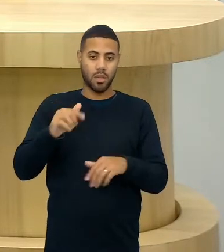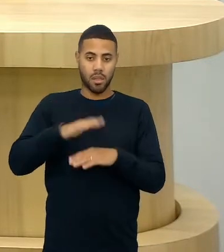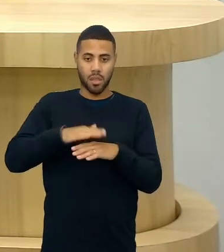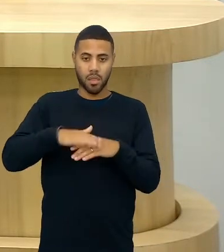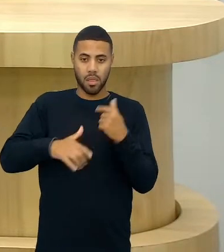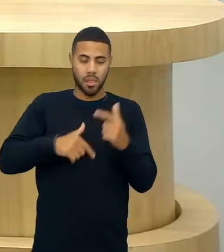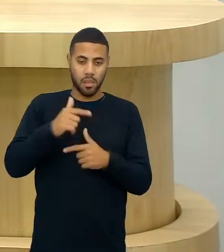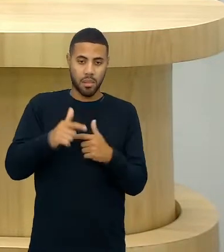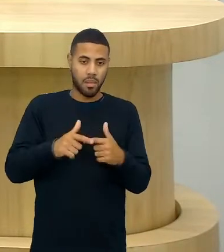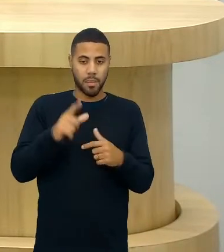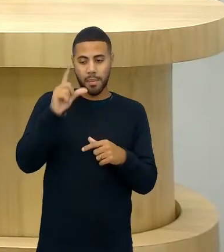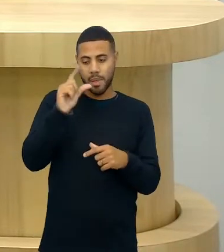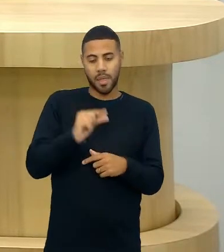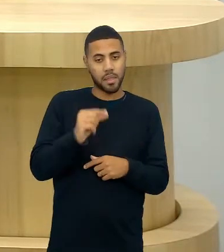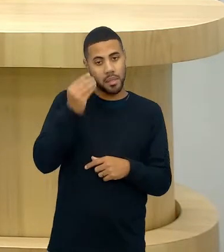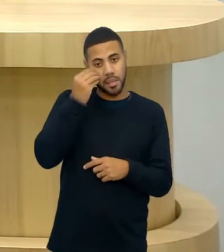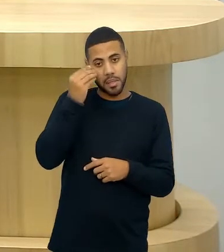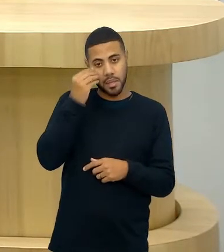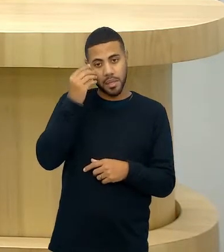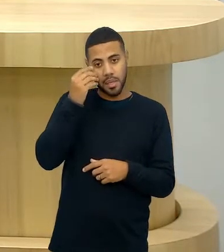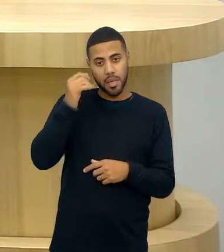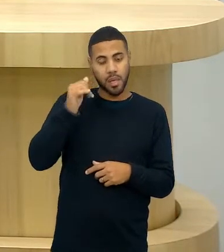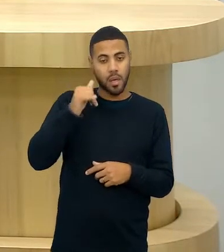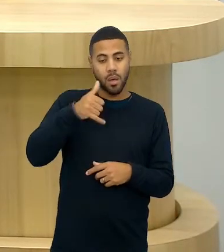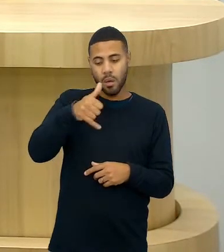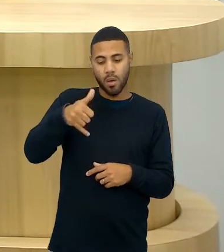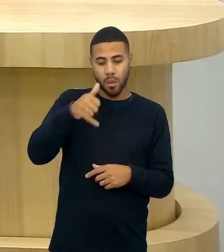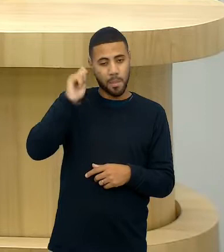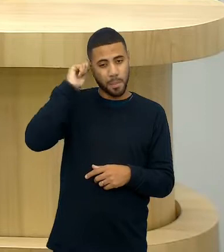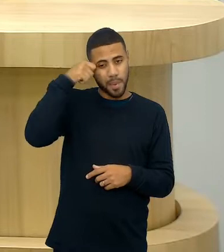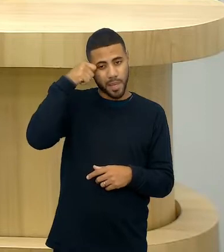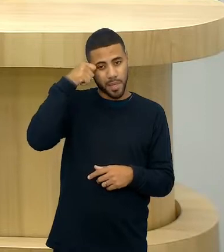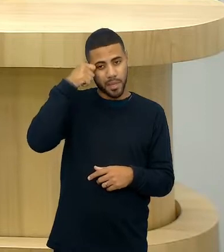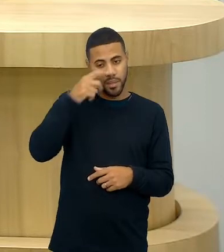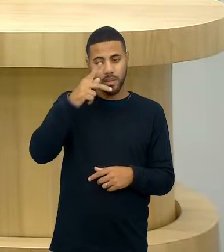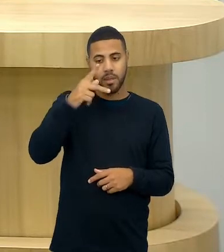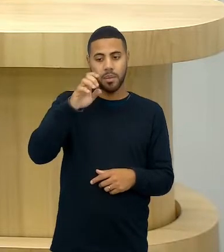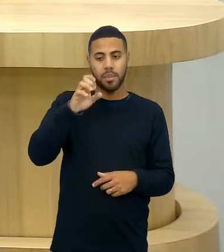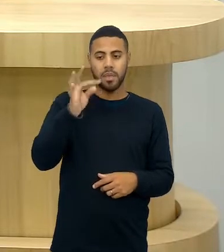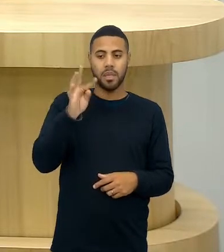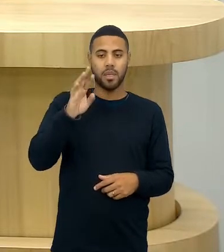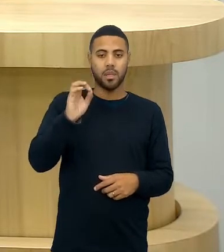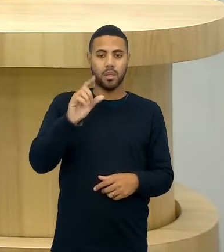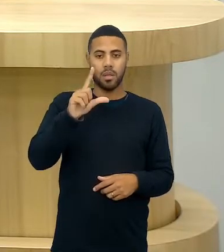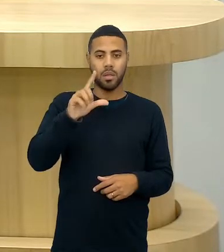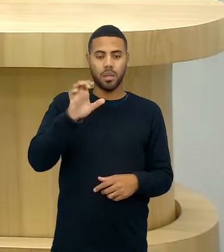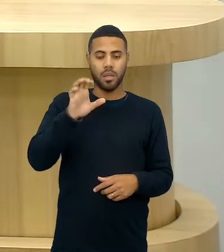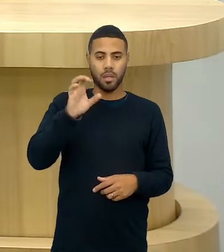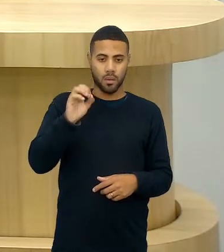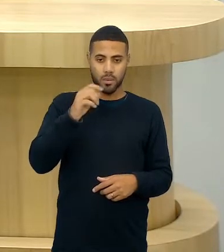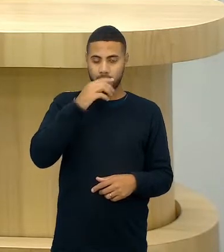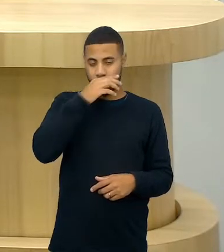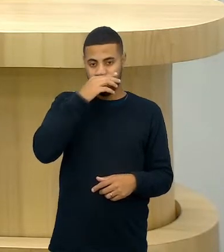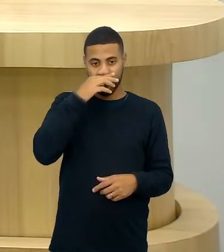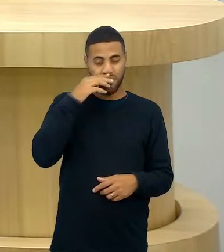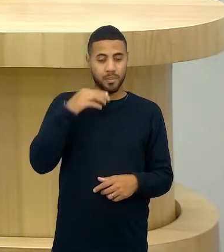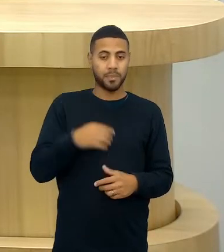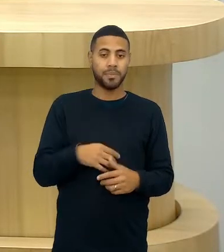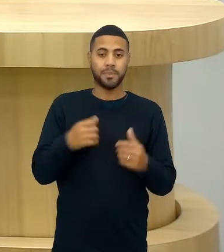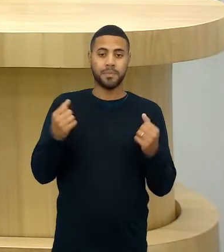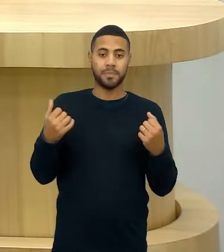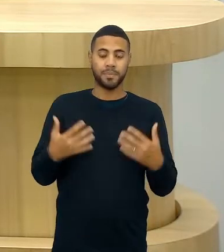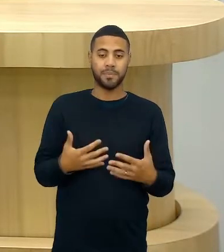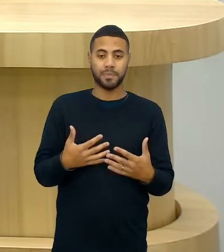para baratear o custo aí, com o passar do tempo, produzimos aí produtos à base de petróleo, ok?